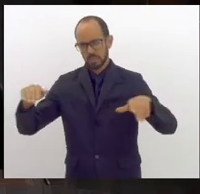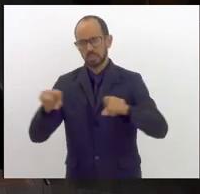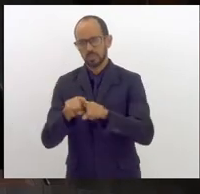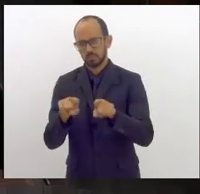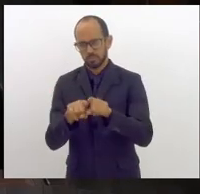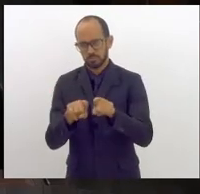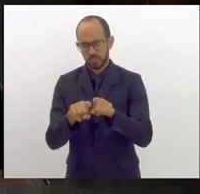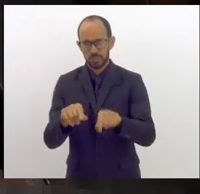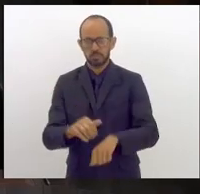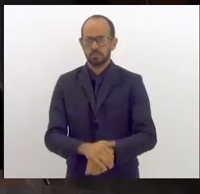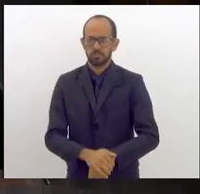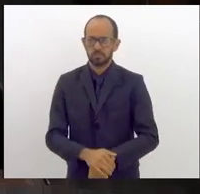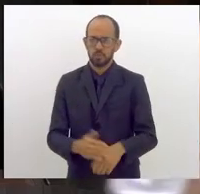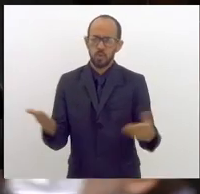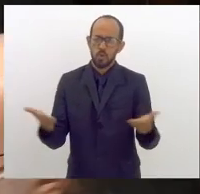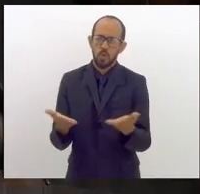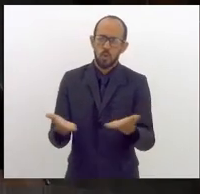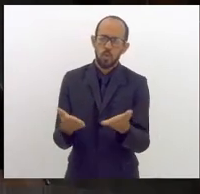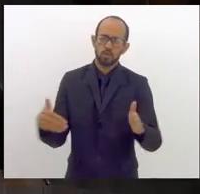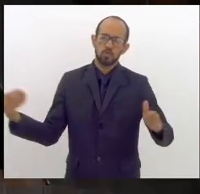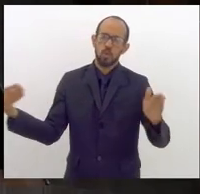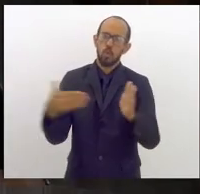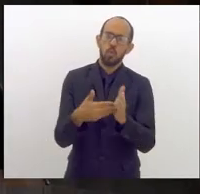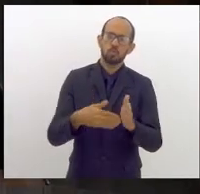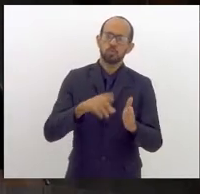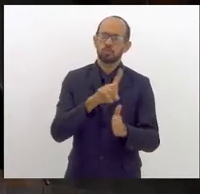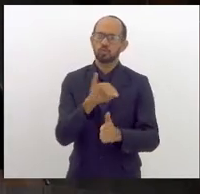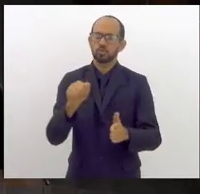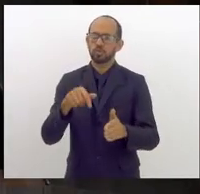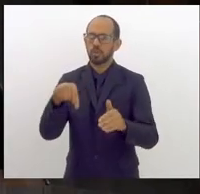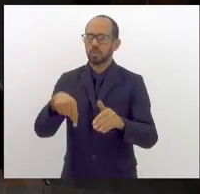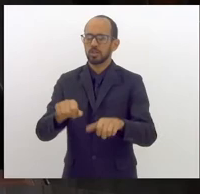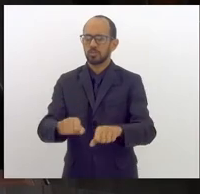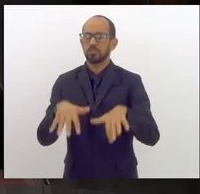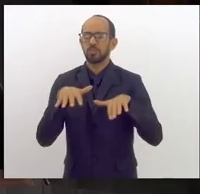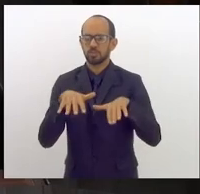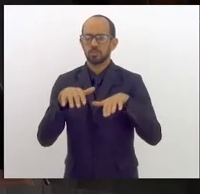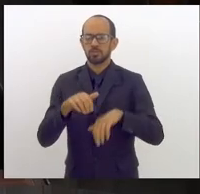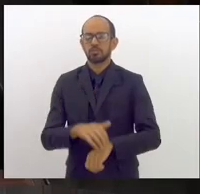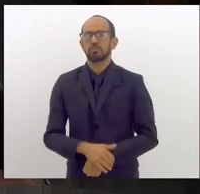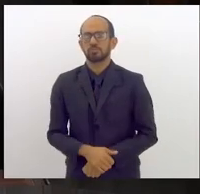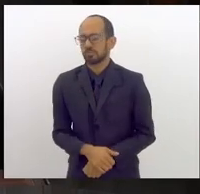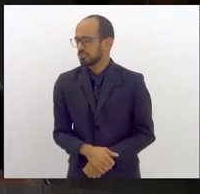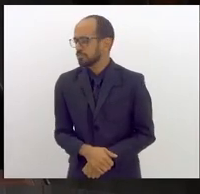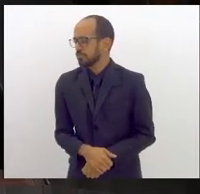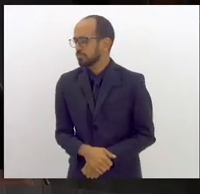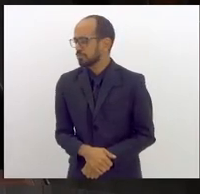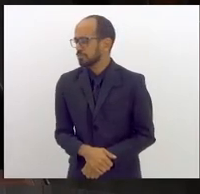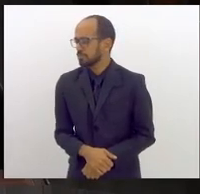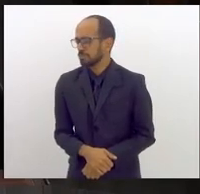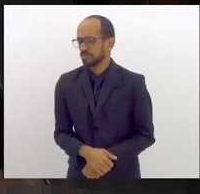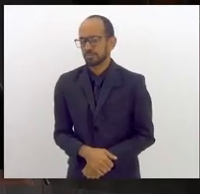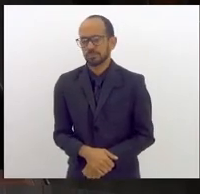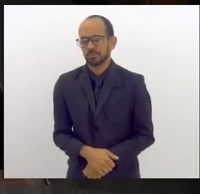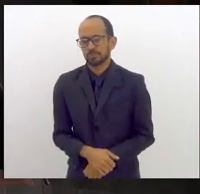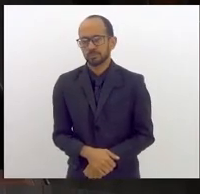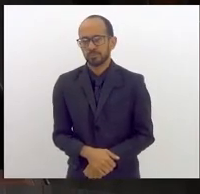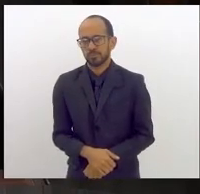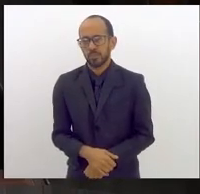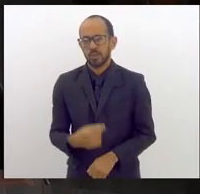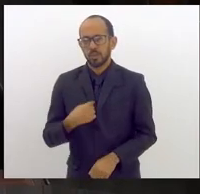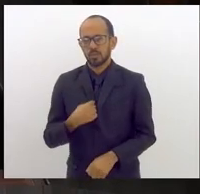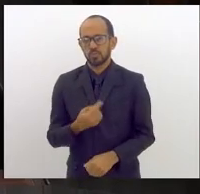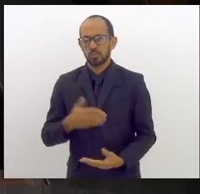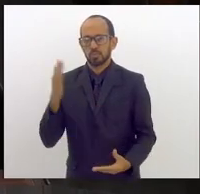hoje é meu último dia aqui no plenário eu tive um processo que foi julgado